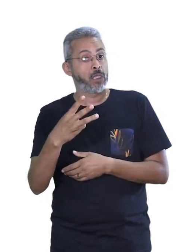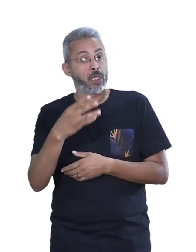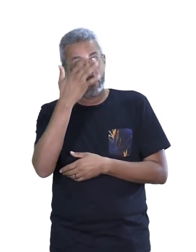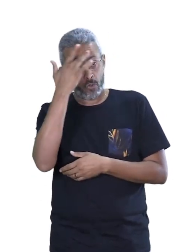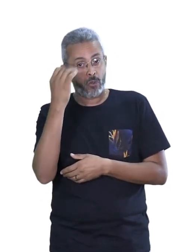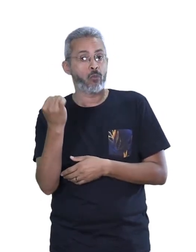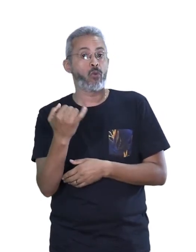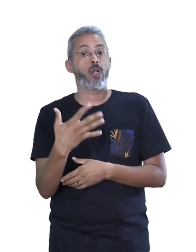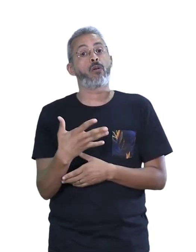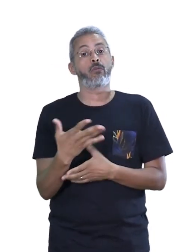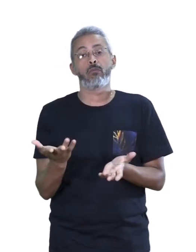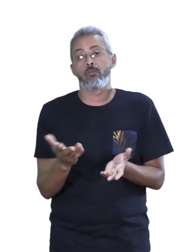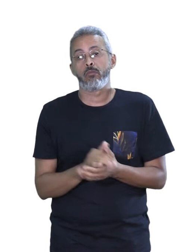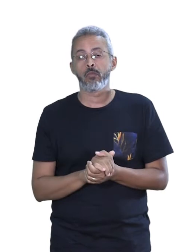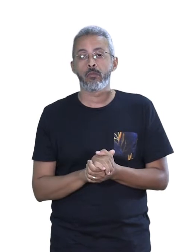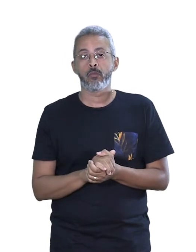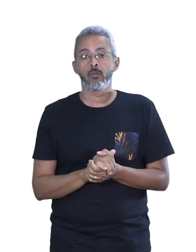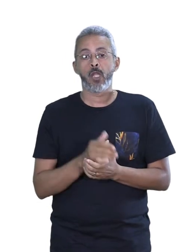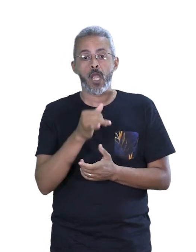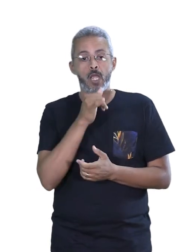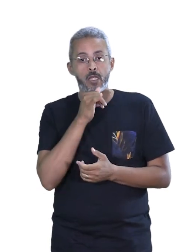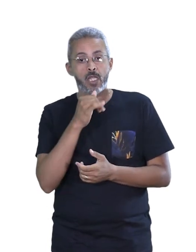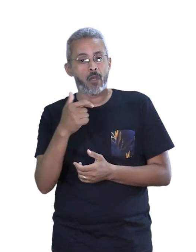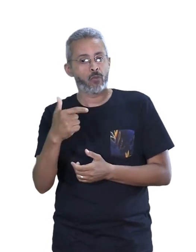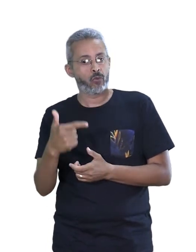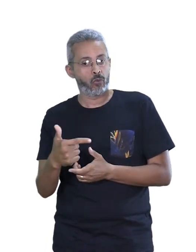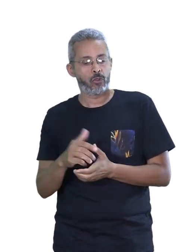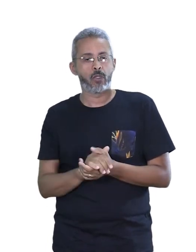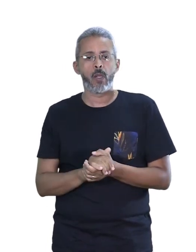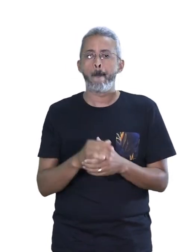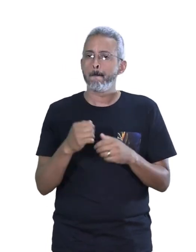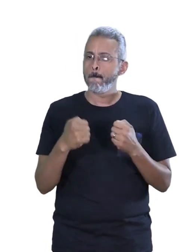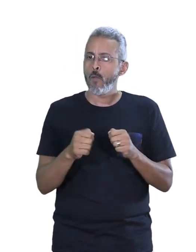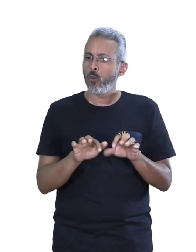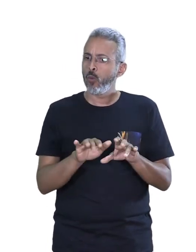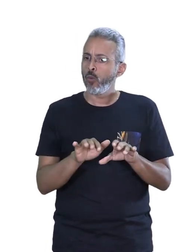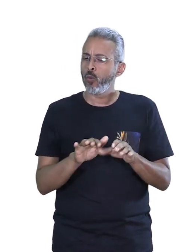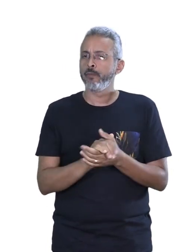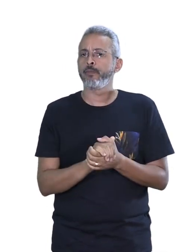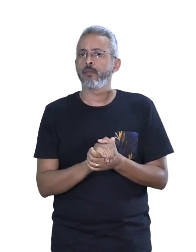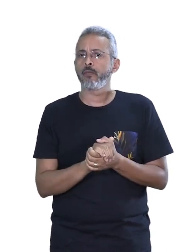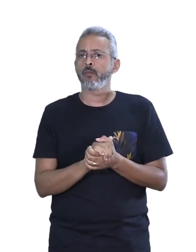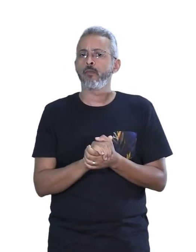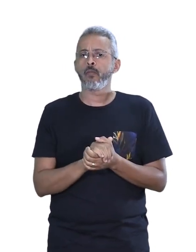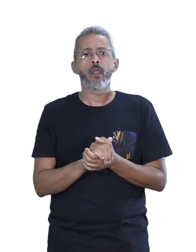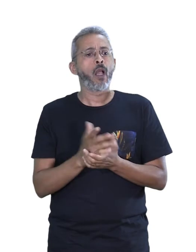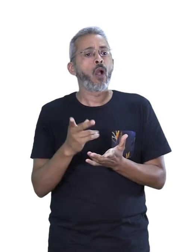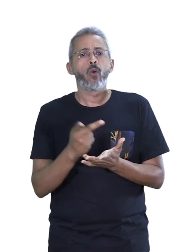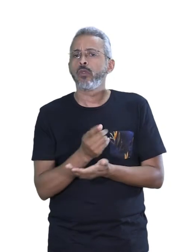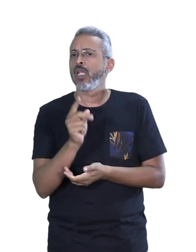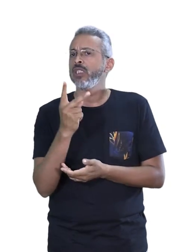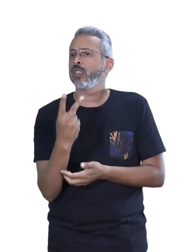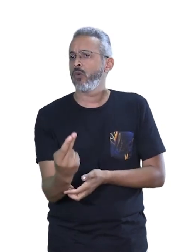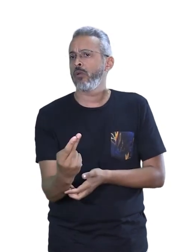vimos, está na terceira pessoa do plural. E no exemplo 2, precisa-se de